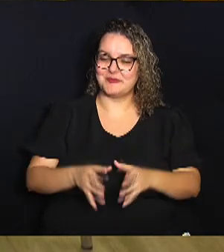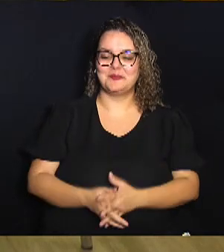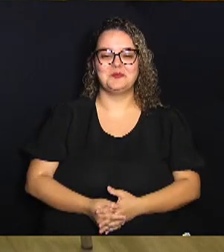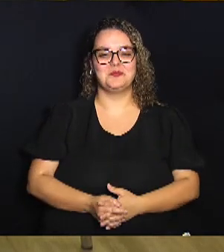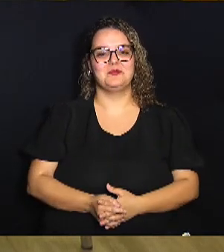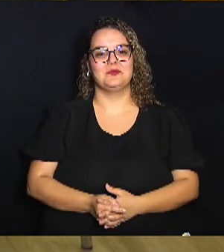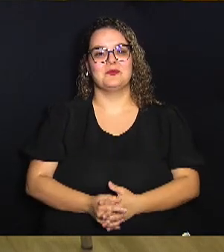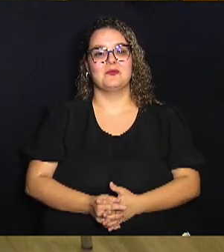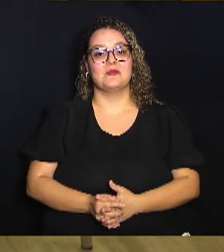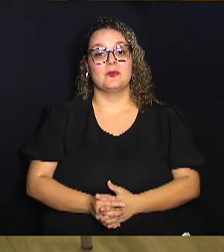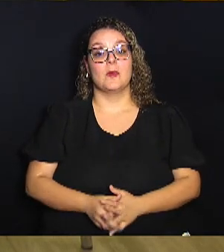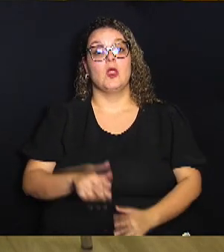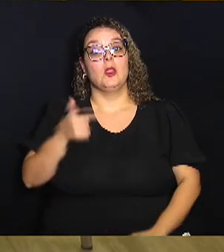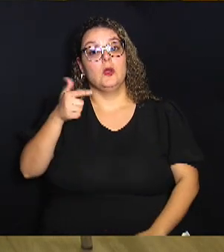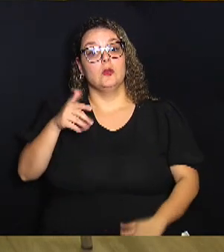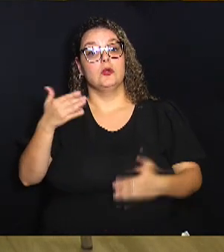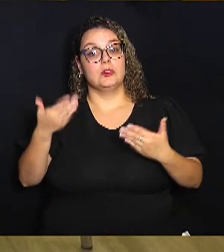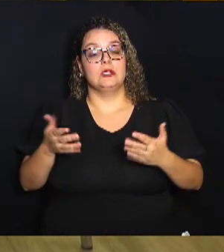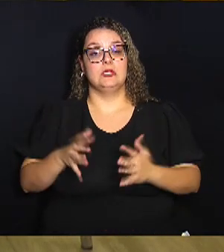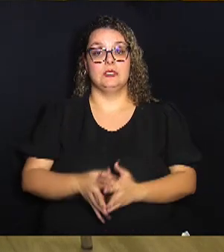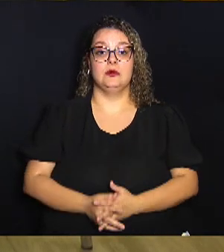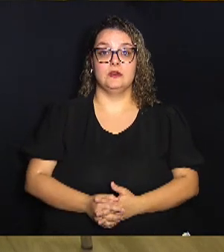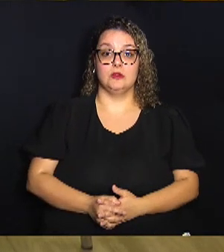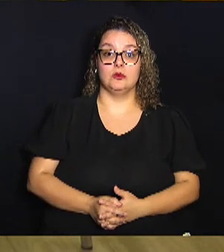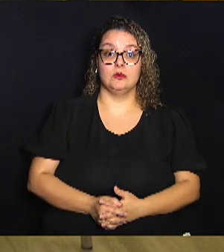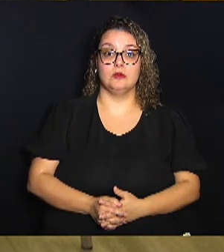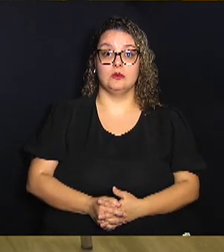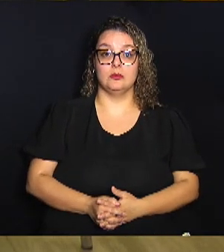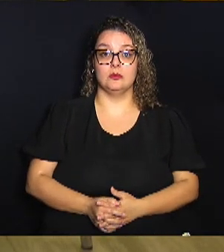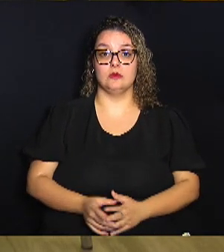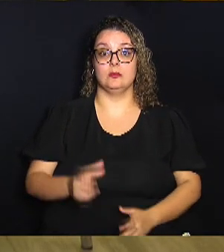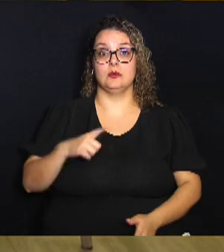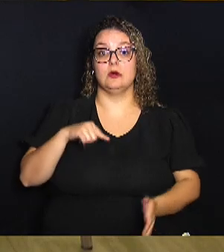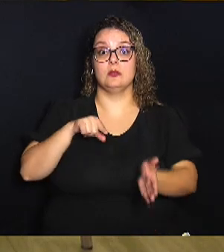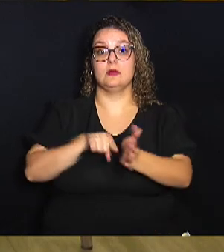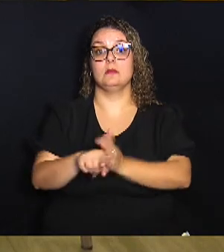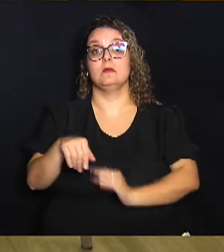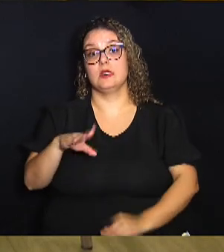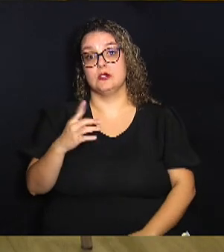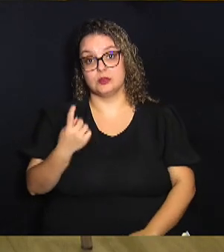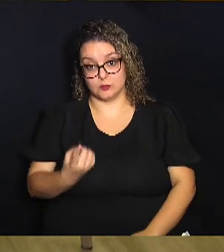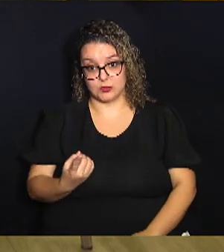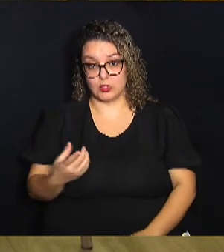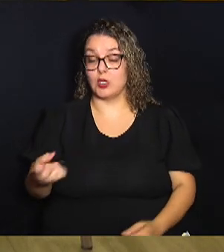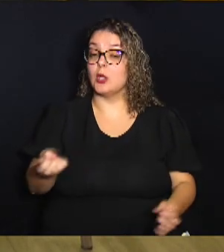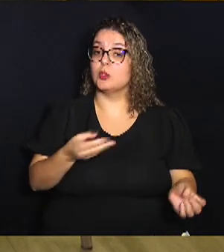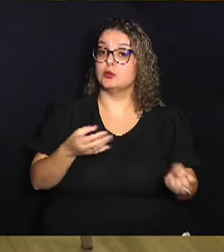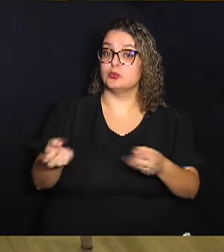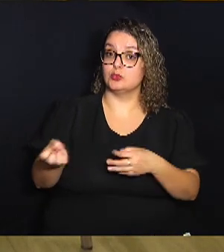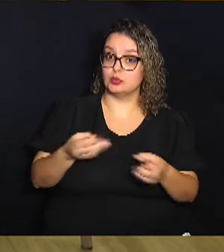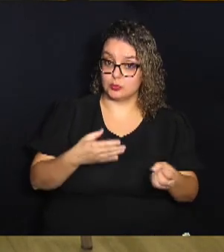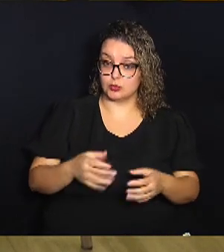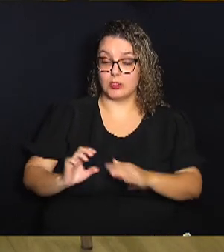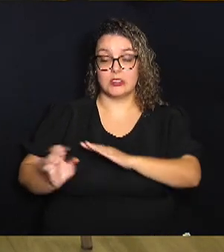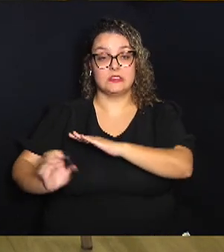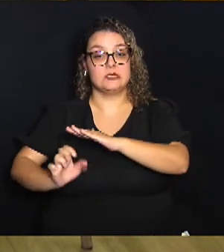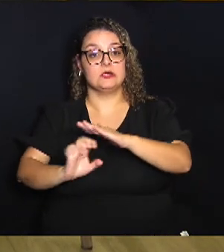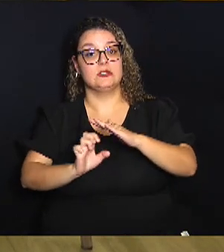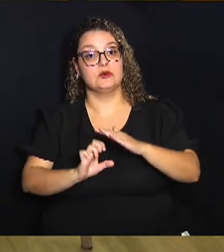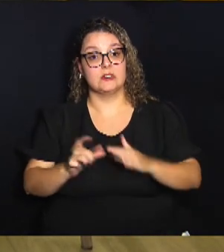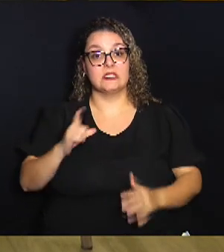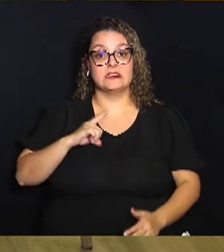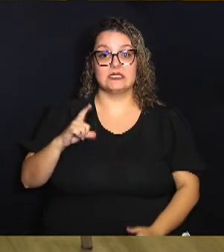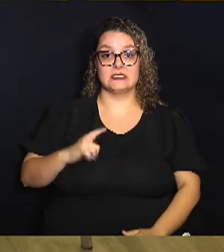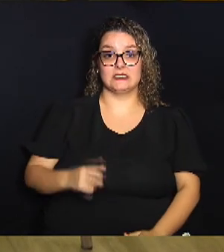E continuando aqui, olha, eu tenho mais uma questão. Atualmente, as empresas contam com